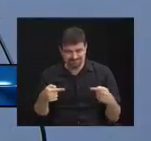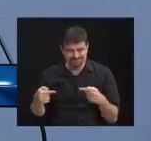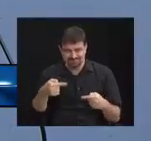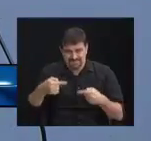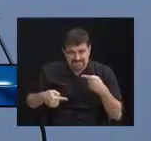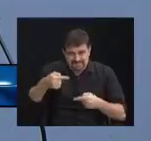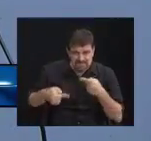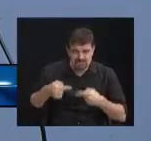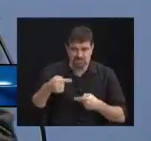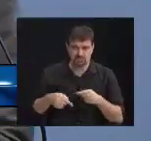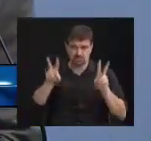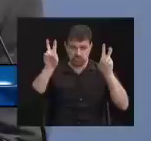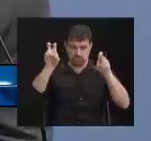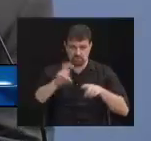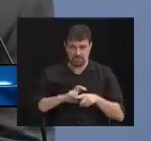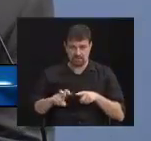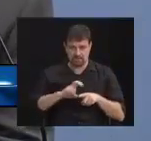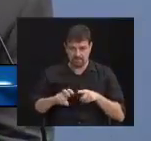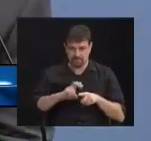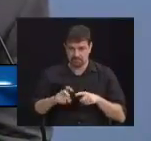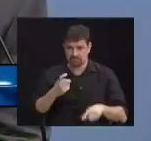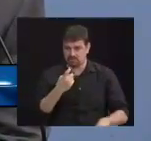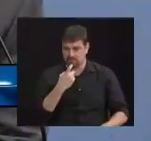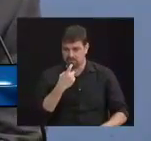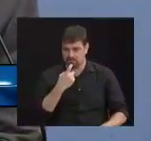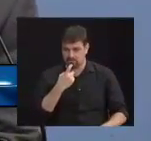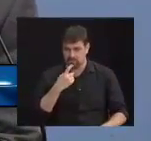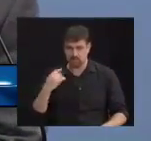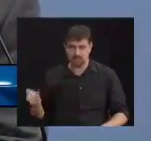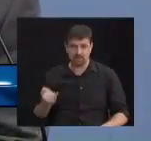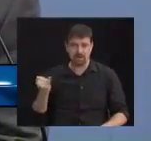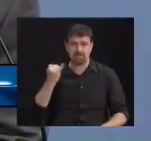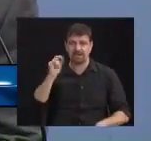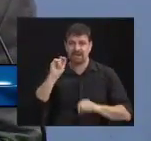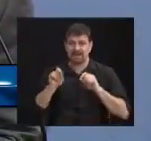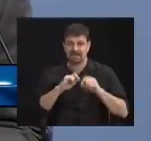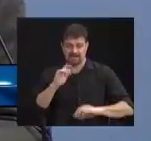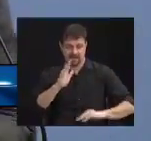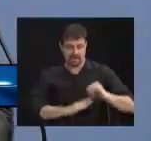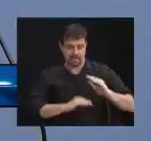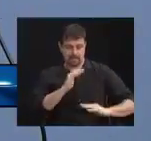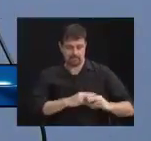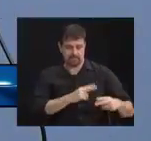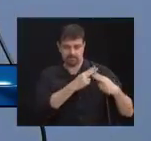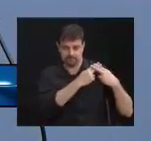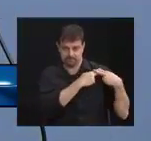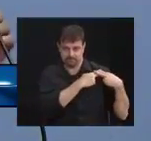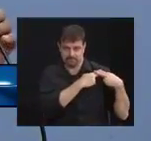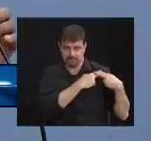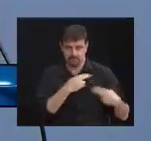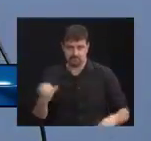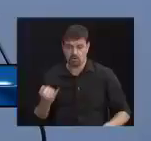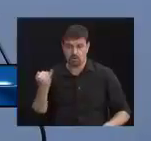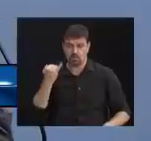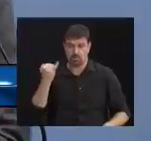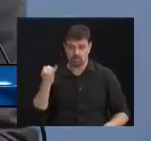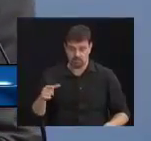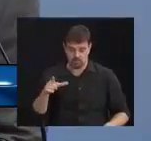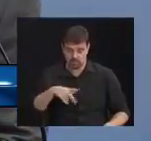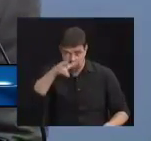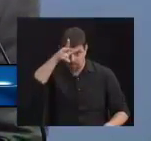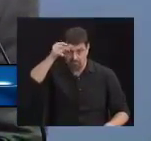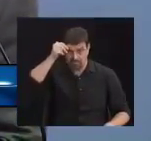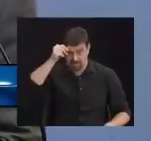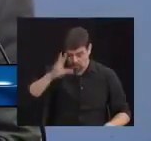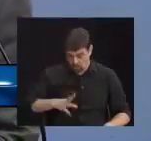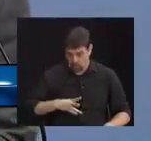Campinas. E não importa o governante que vai inaugurar, o que importa é aquele governante que teve coragem de discutir os problemas da